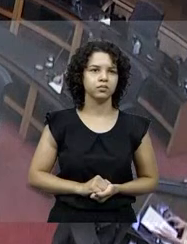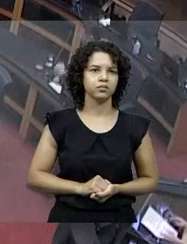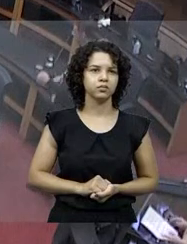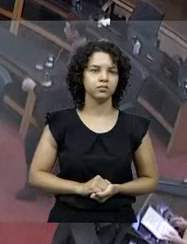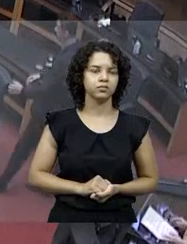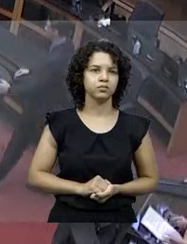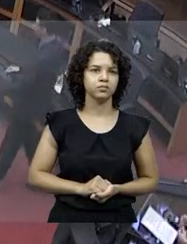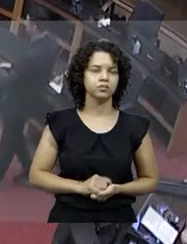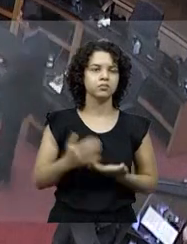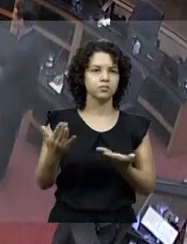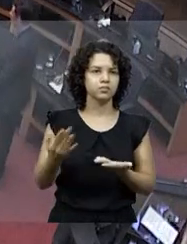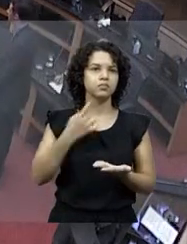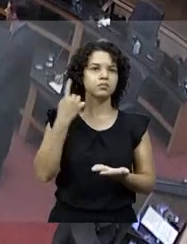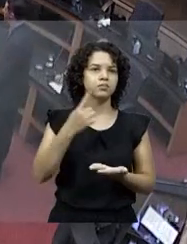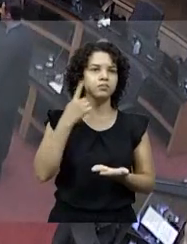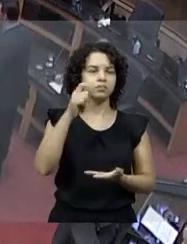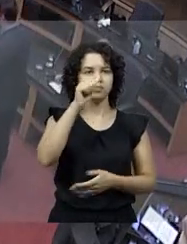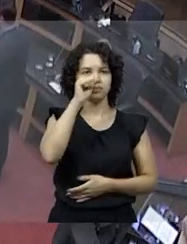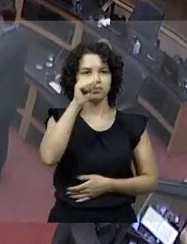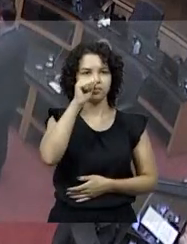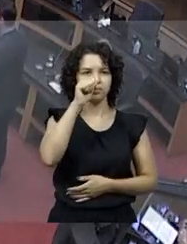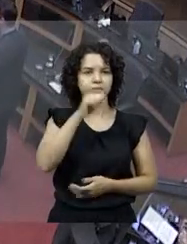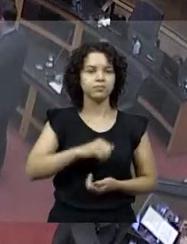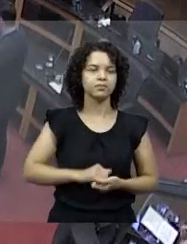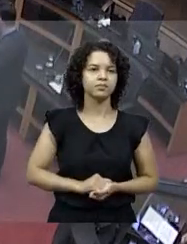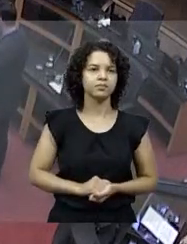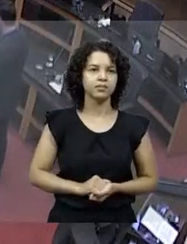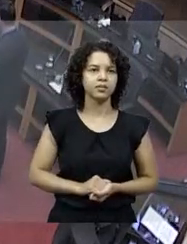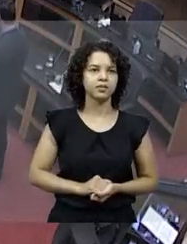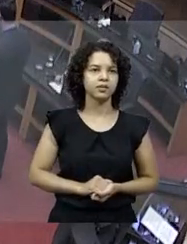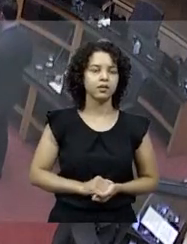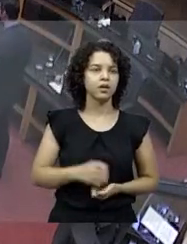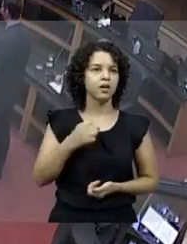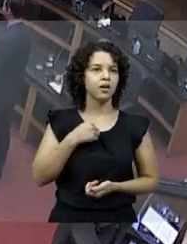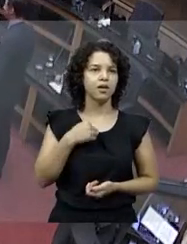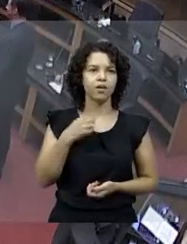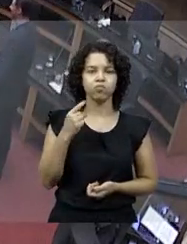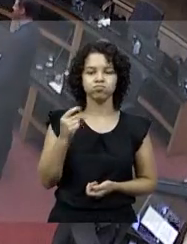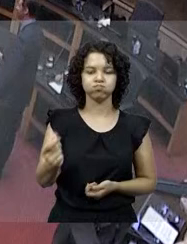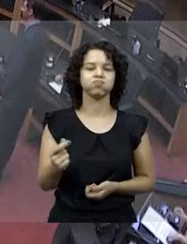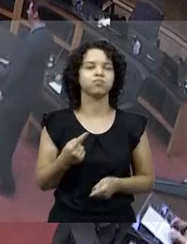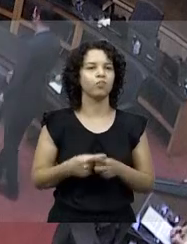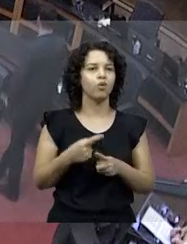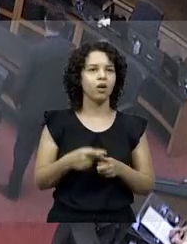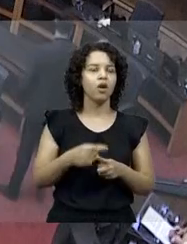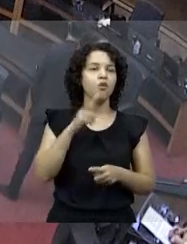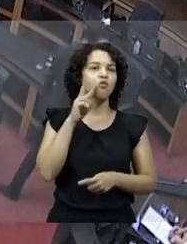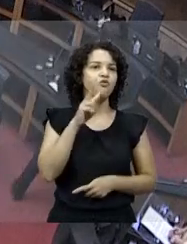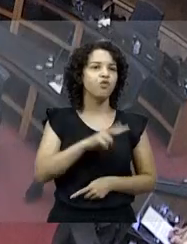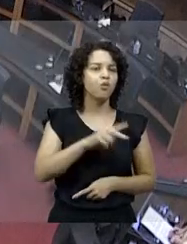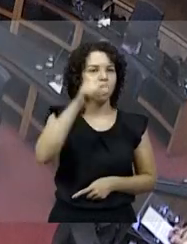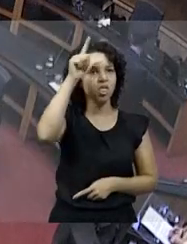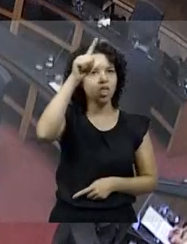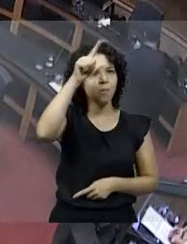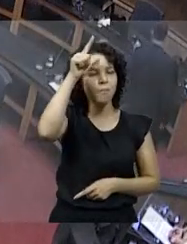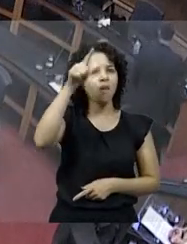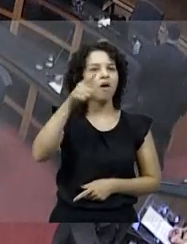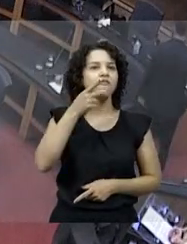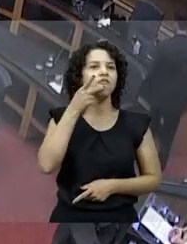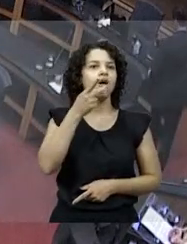Pela ordem, deputado João Ami. Eu saí correndo aqui porque eu vi o Lima falando sobre a morte